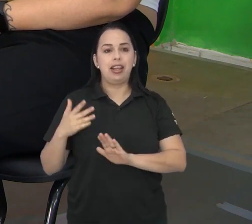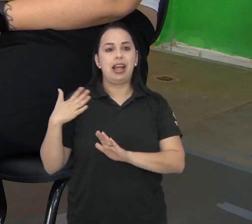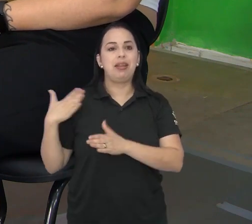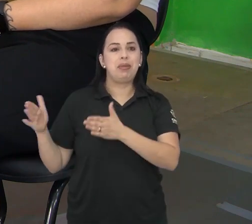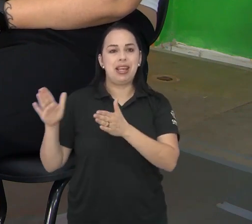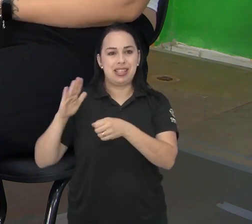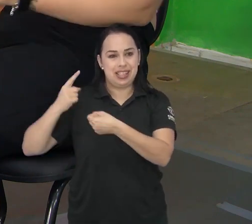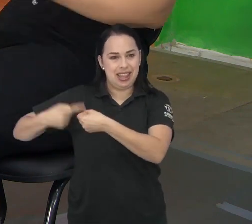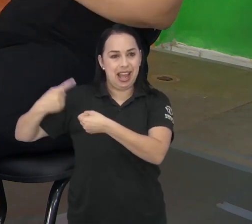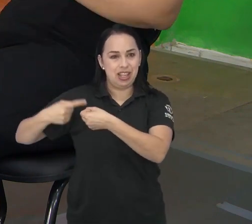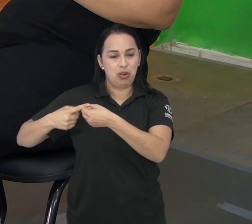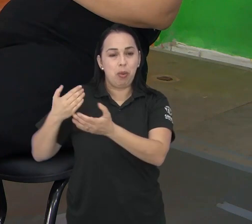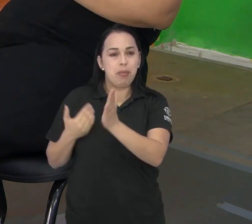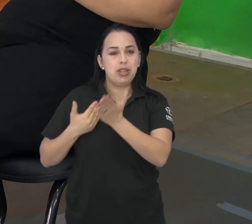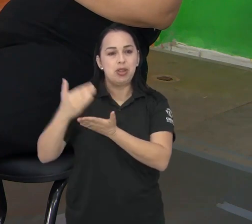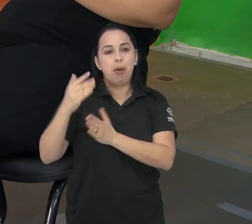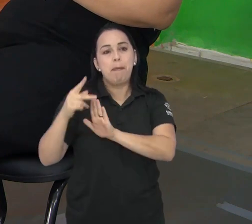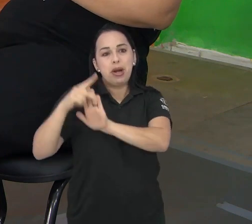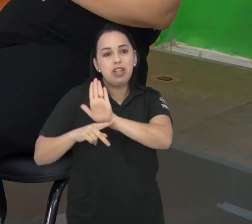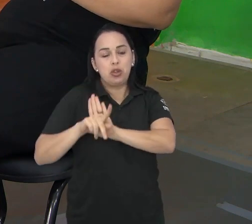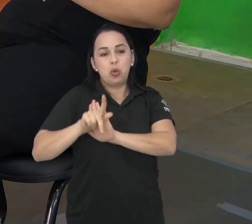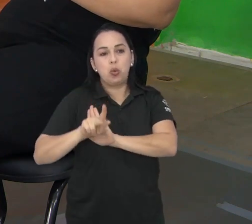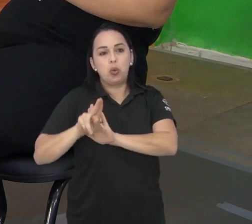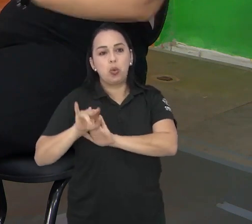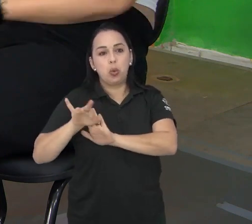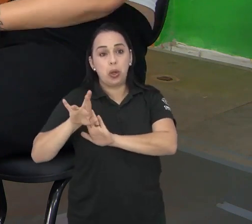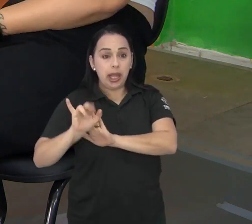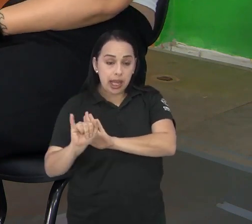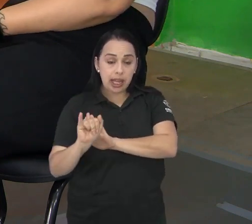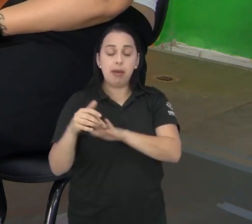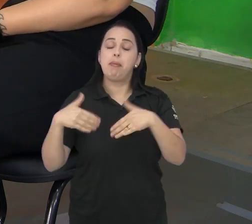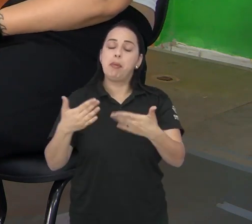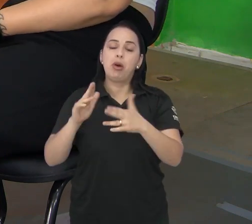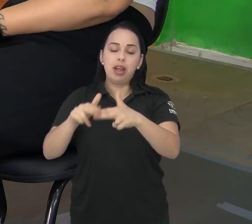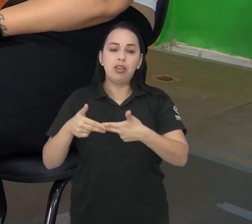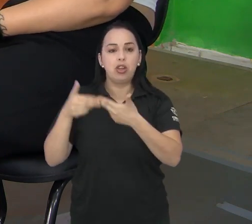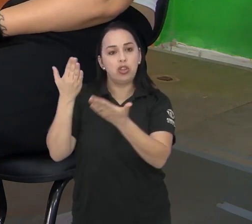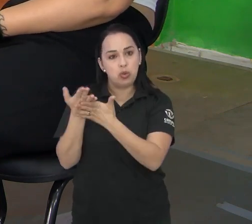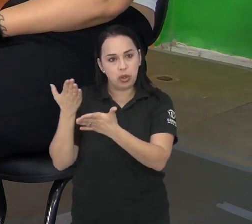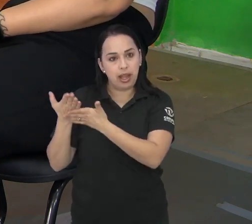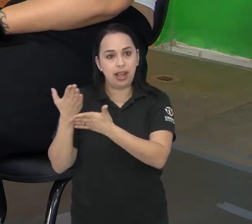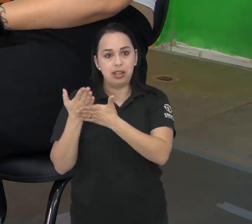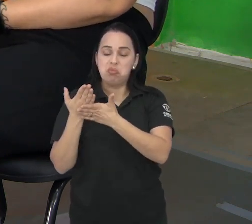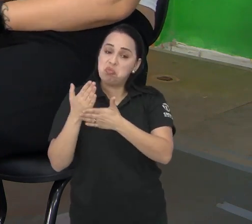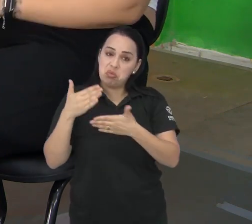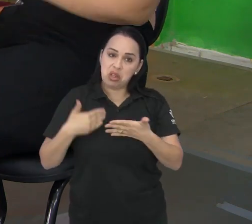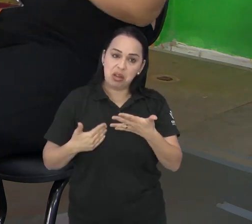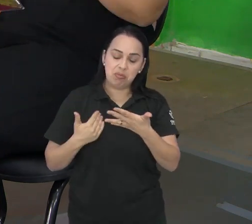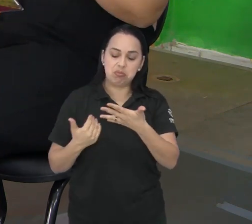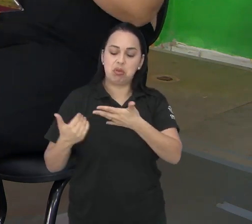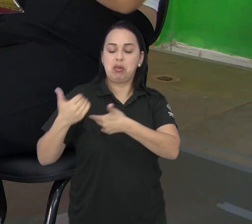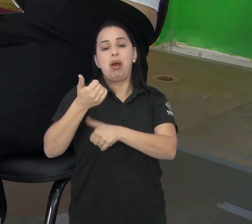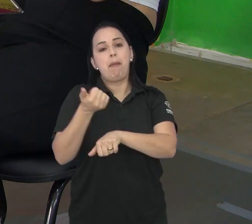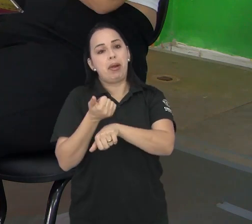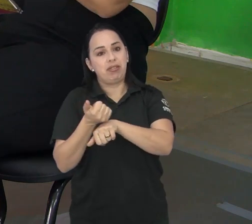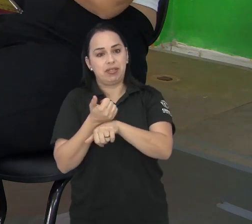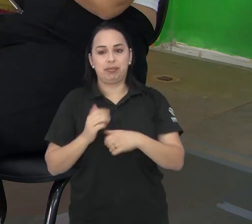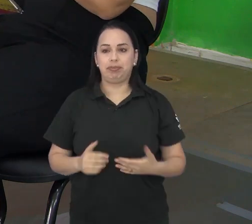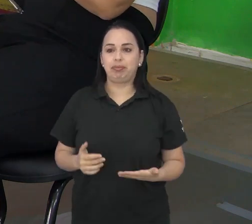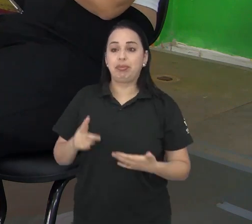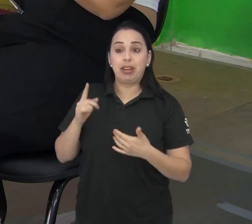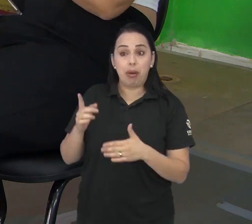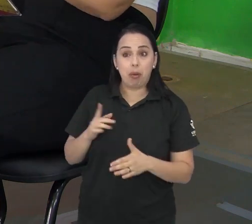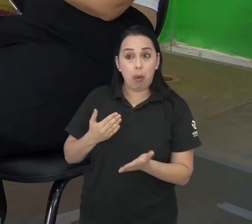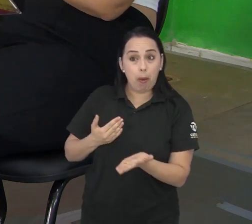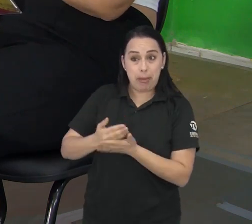na minha cidade e a partir dali eu comecei a estudar e segui a carreira musical, né? O seu instrumento de